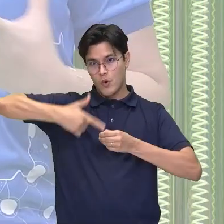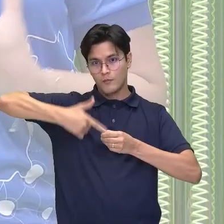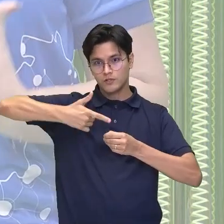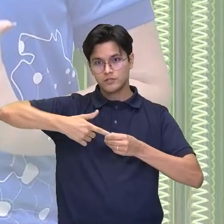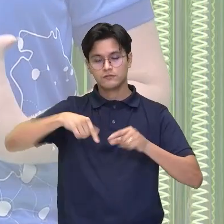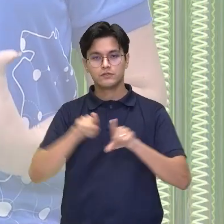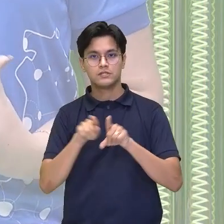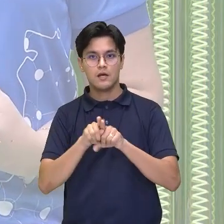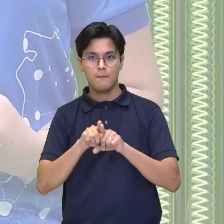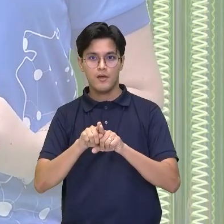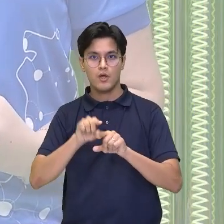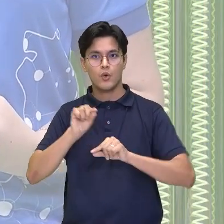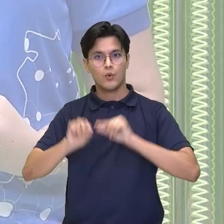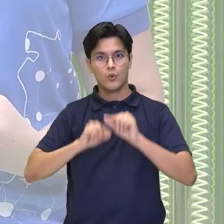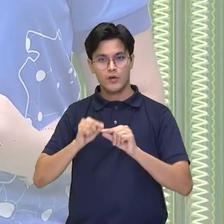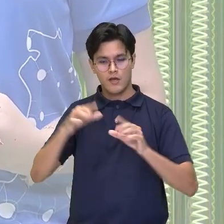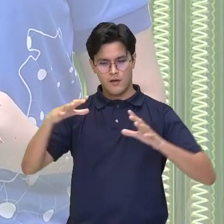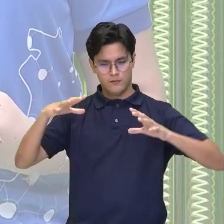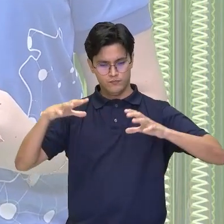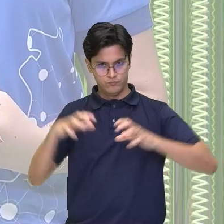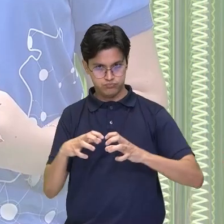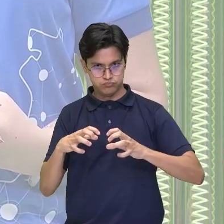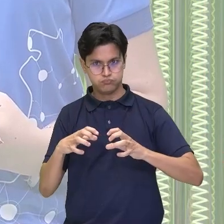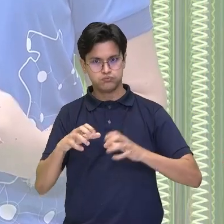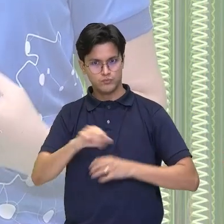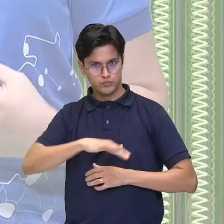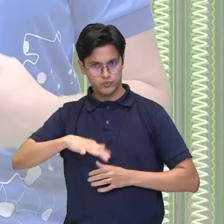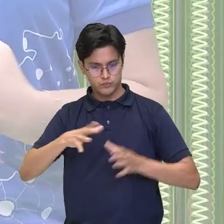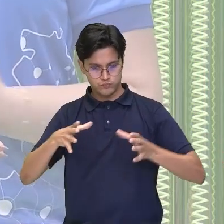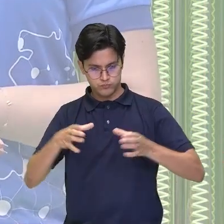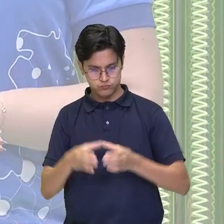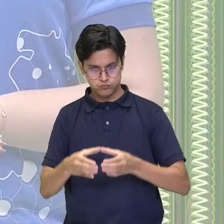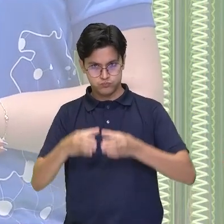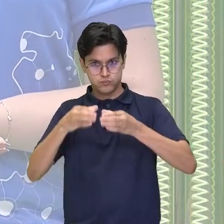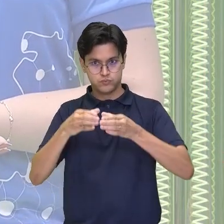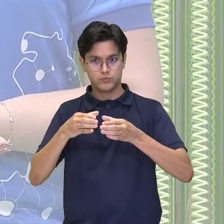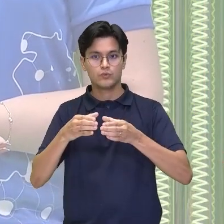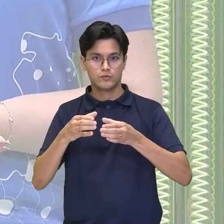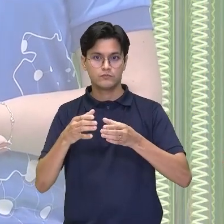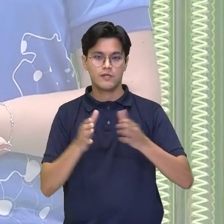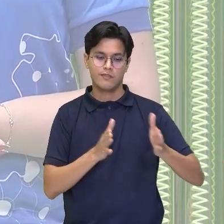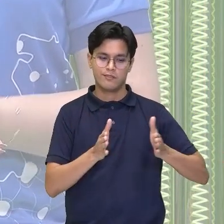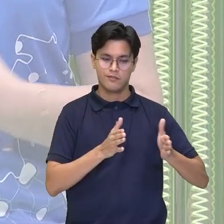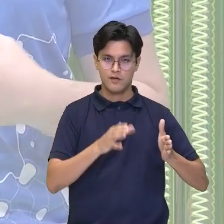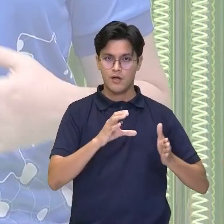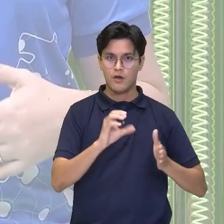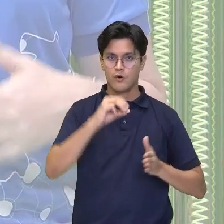combustível vai ficar comprimido naquele espaço do cilindro. Vai